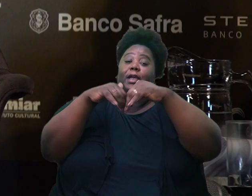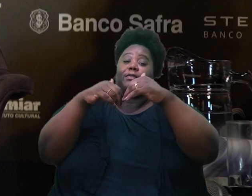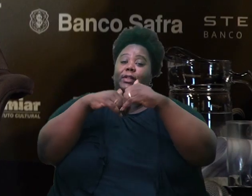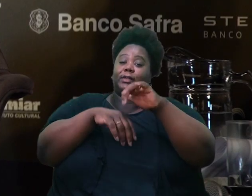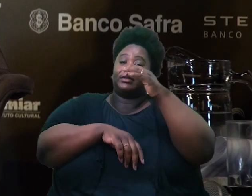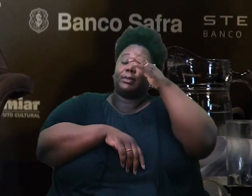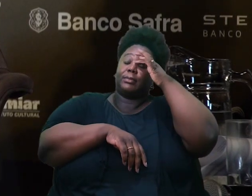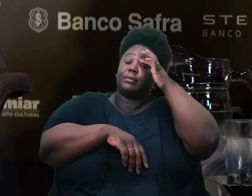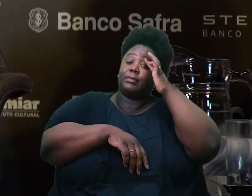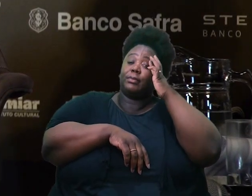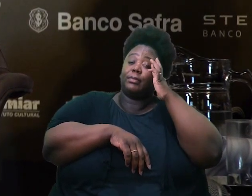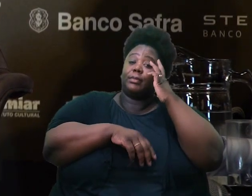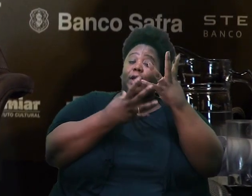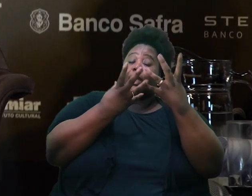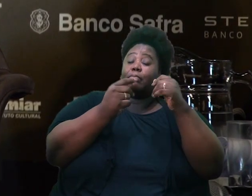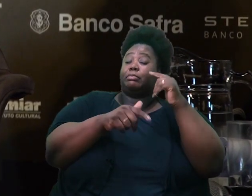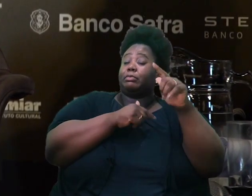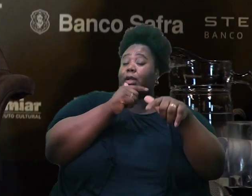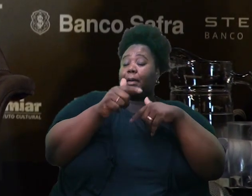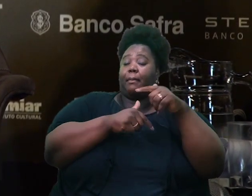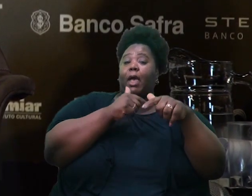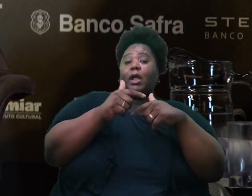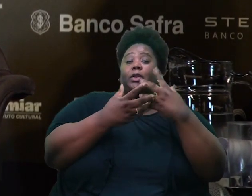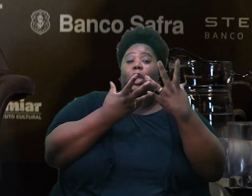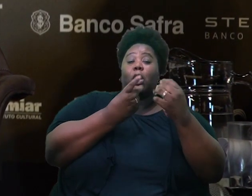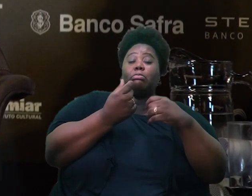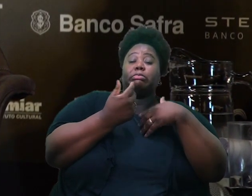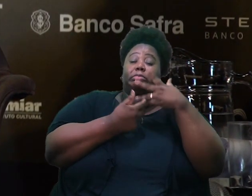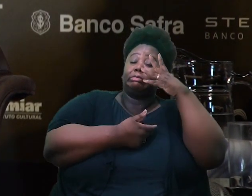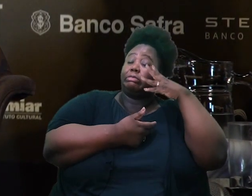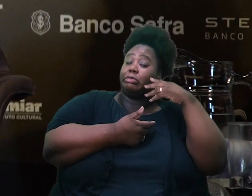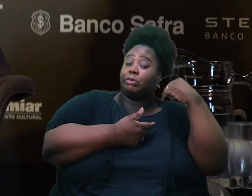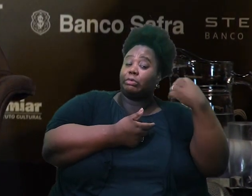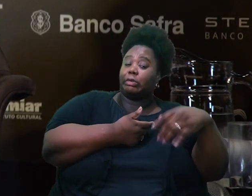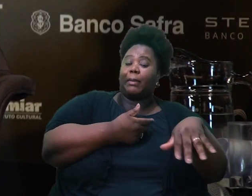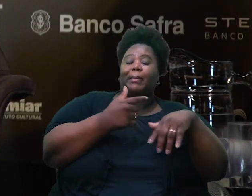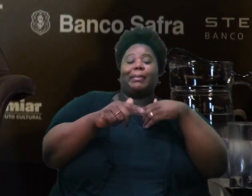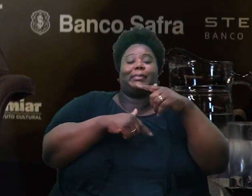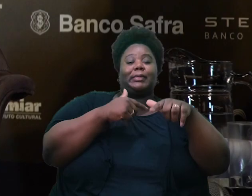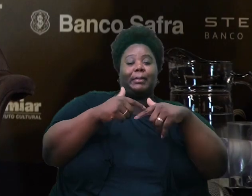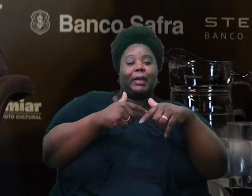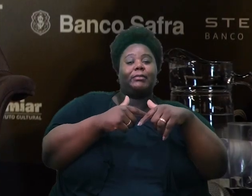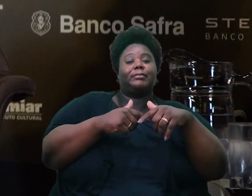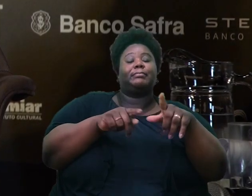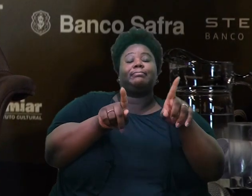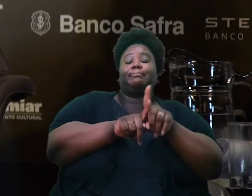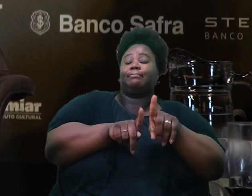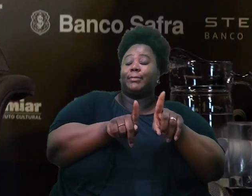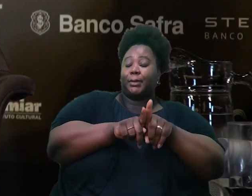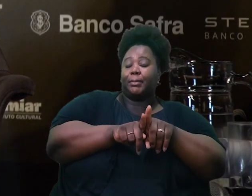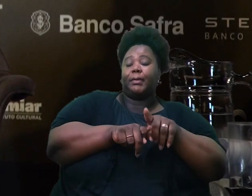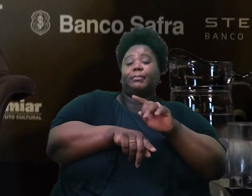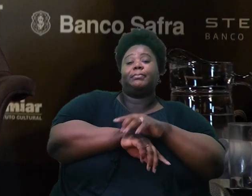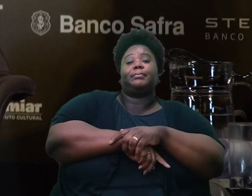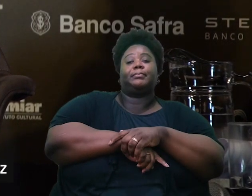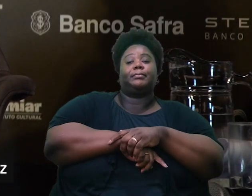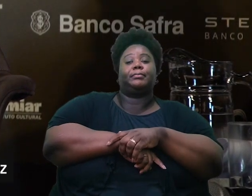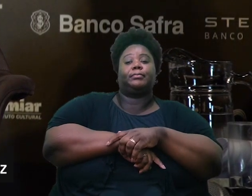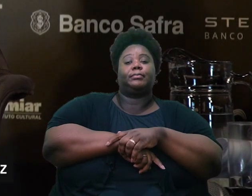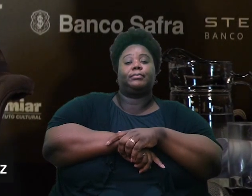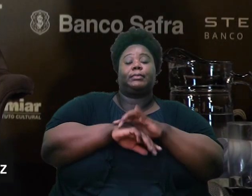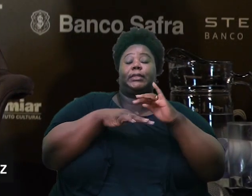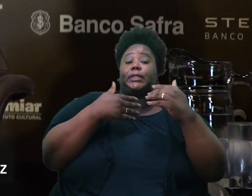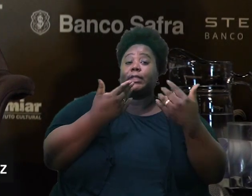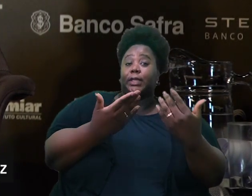é? É muito trabalho, é muito labor. E escrever sobre também. Né?